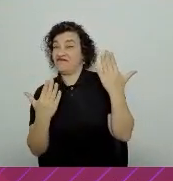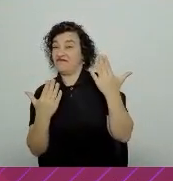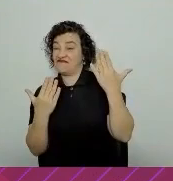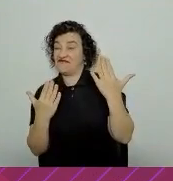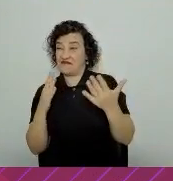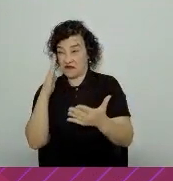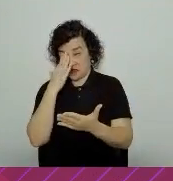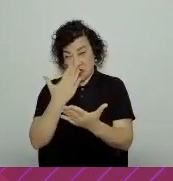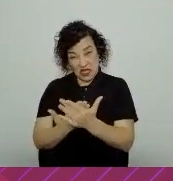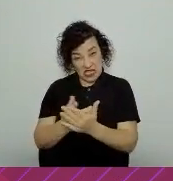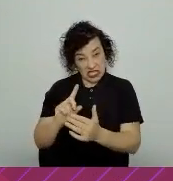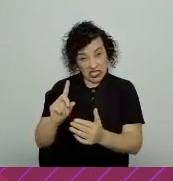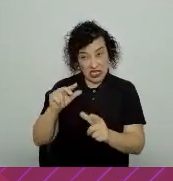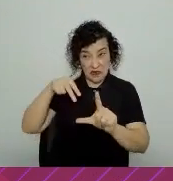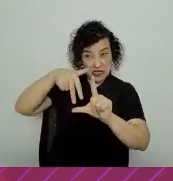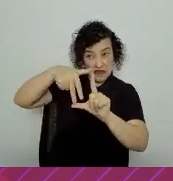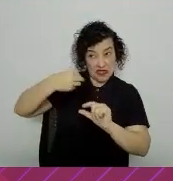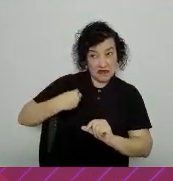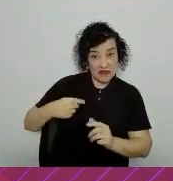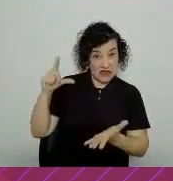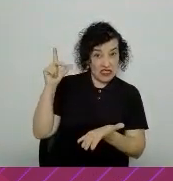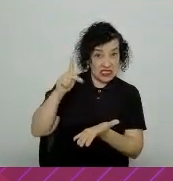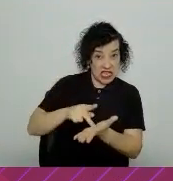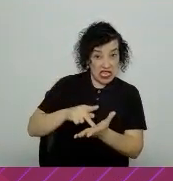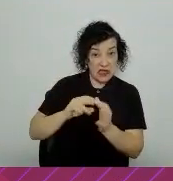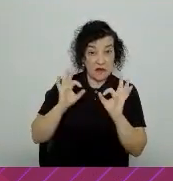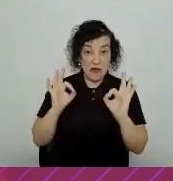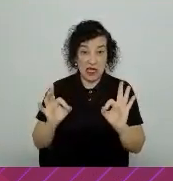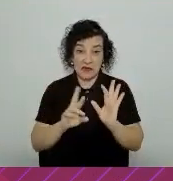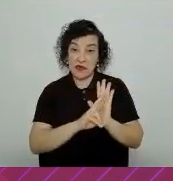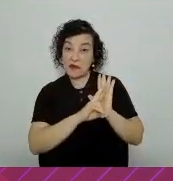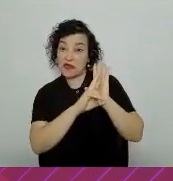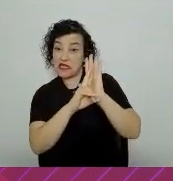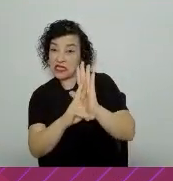no meta verso uma representação holograma